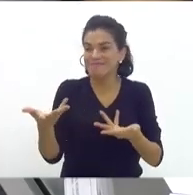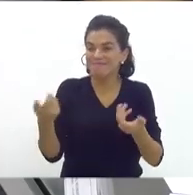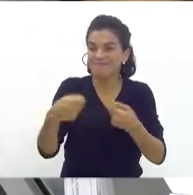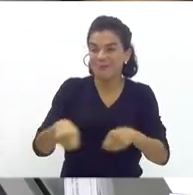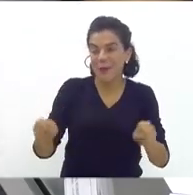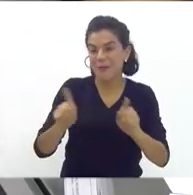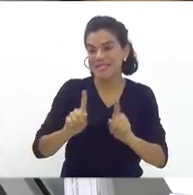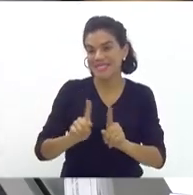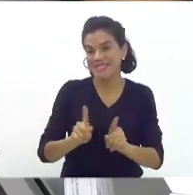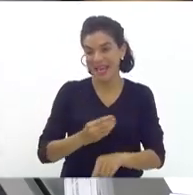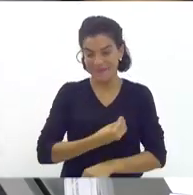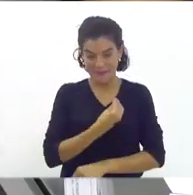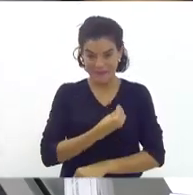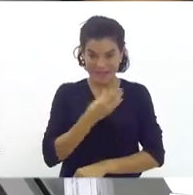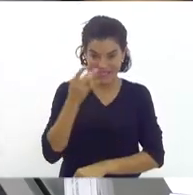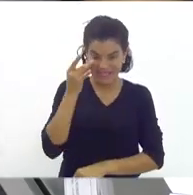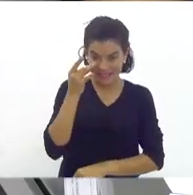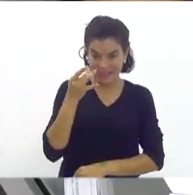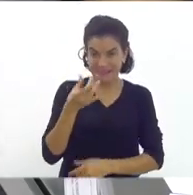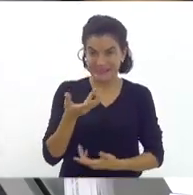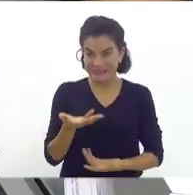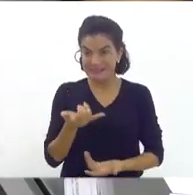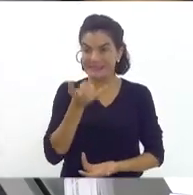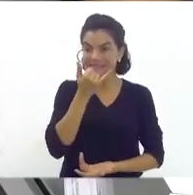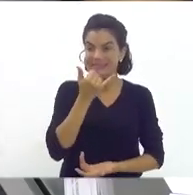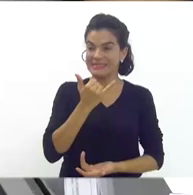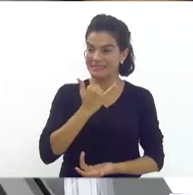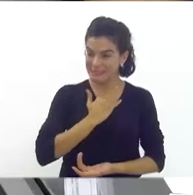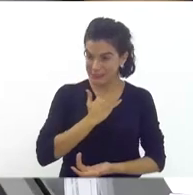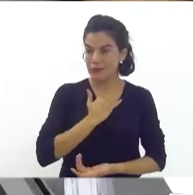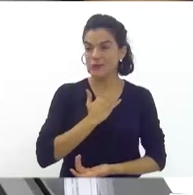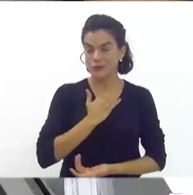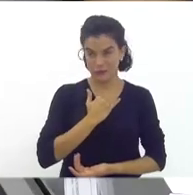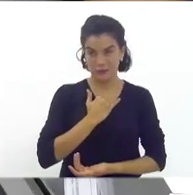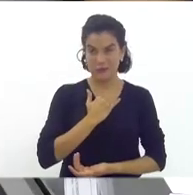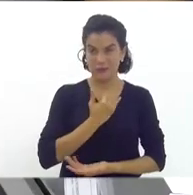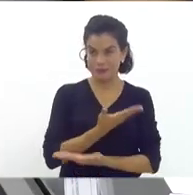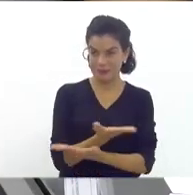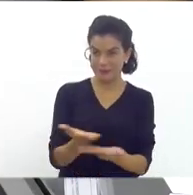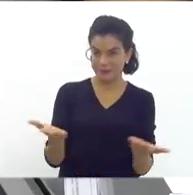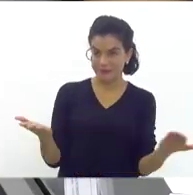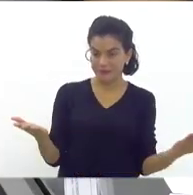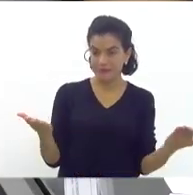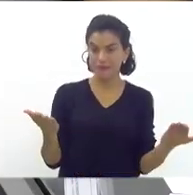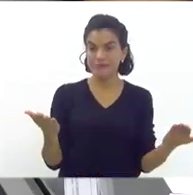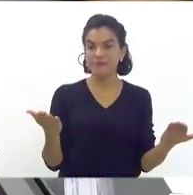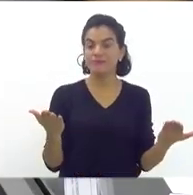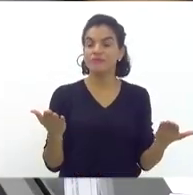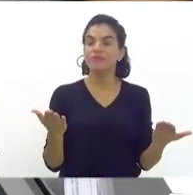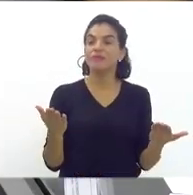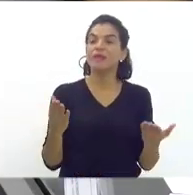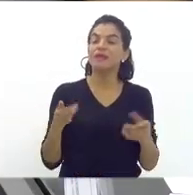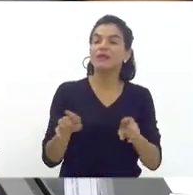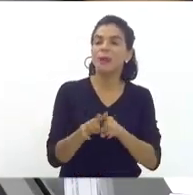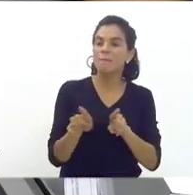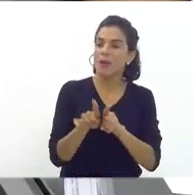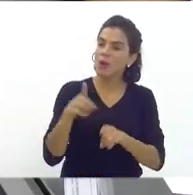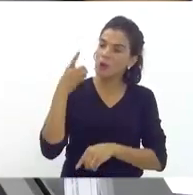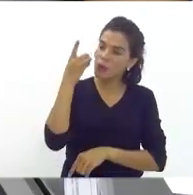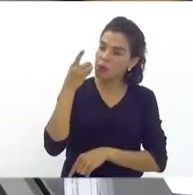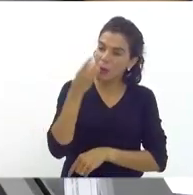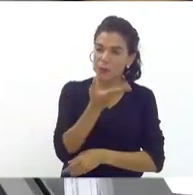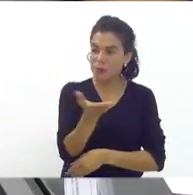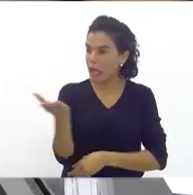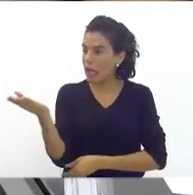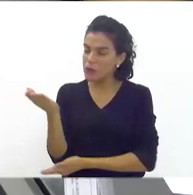nem se fazer presente então peço desculpas aqui e o meu compromisso com todos os parlamentares é que